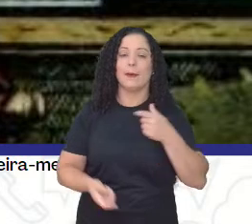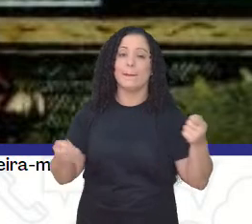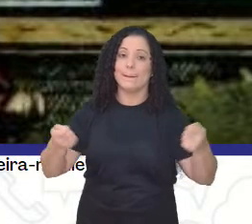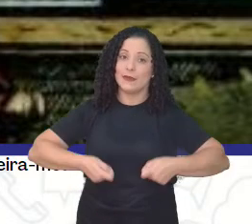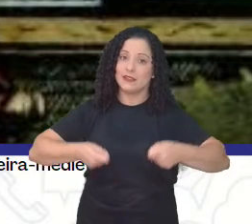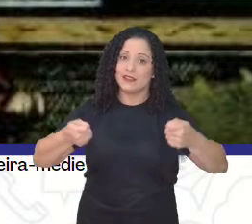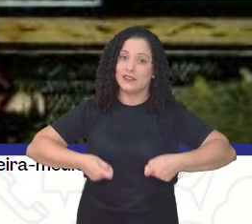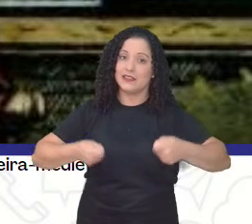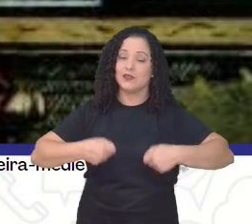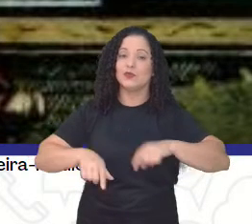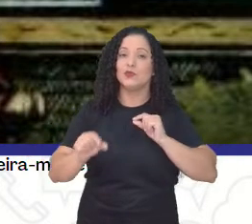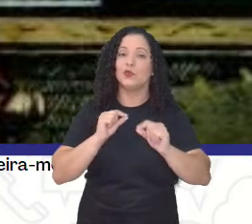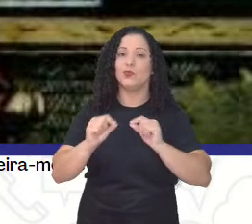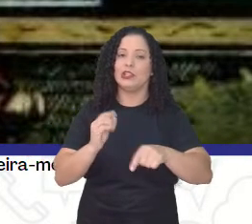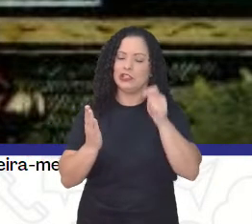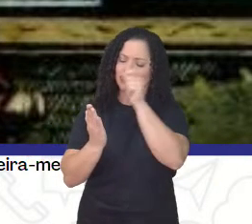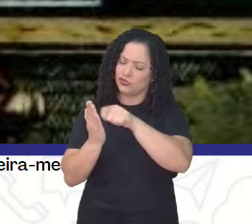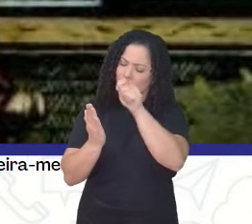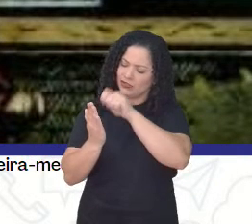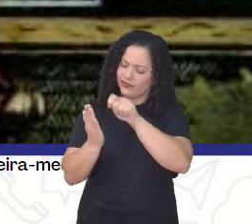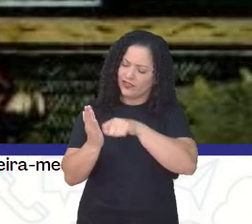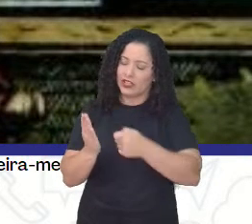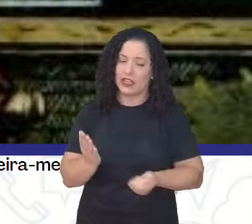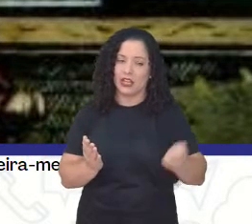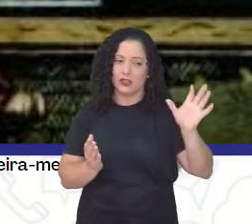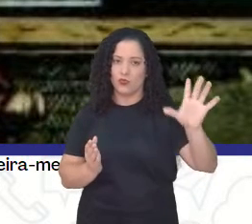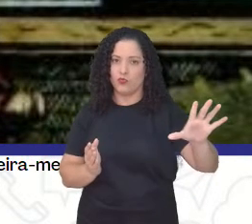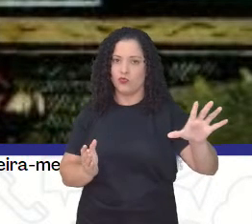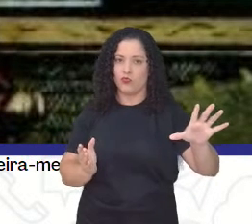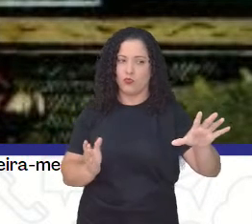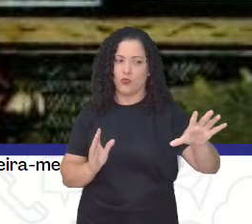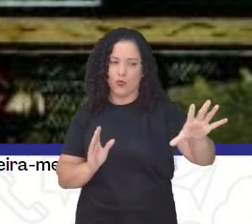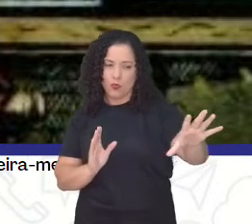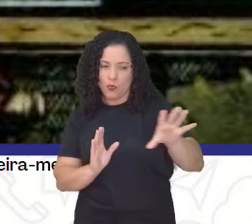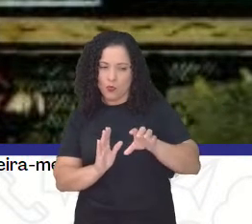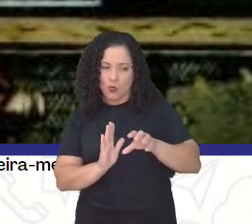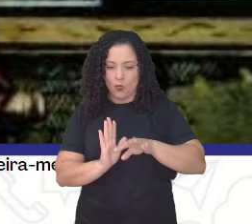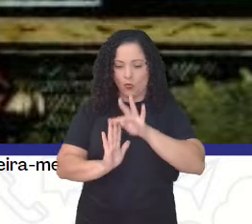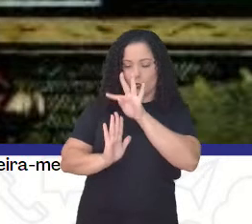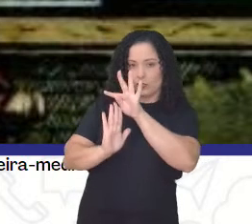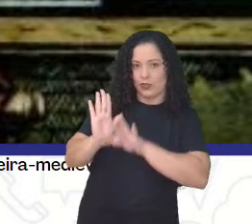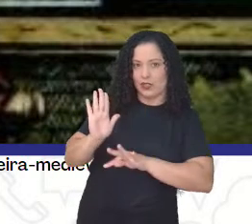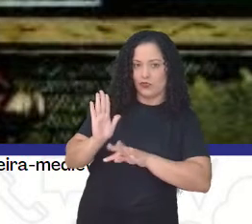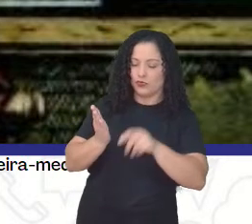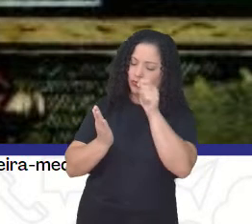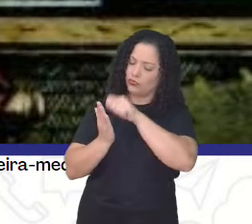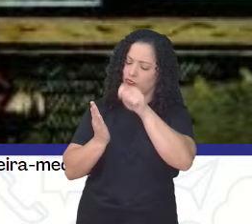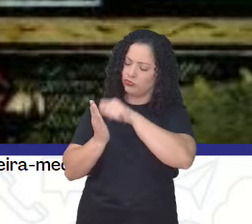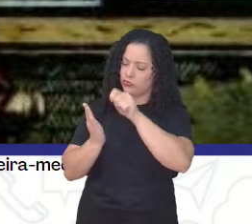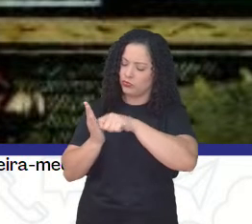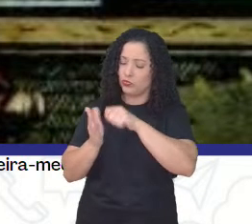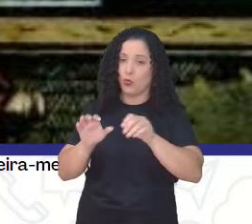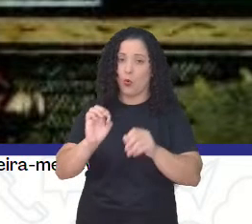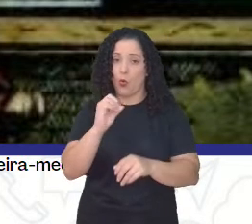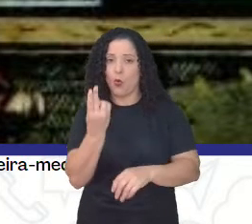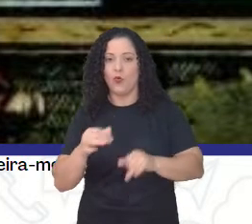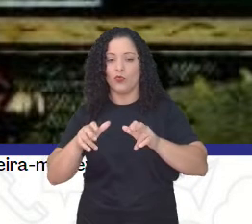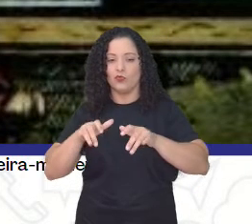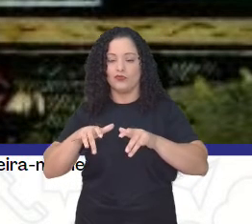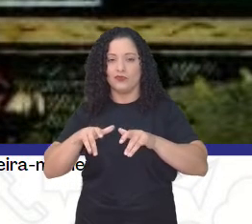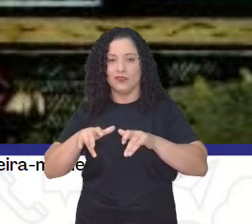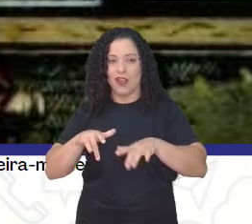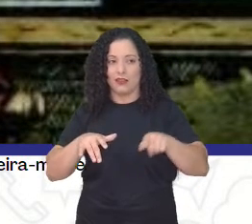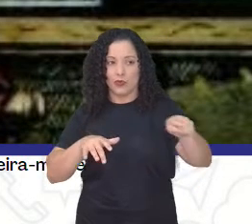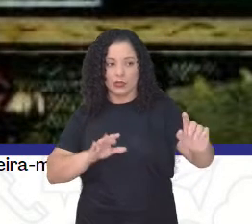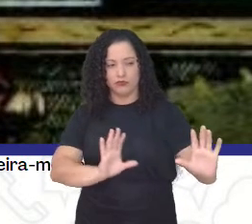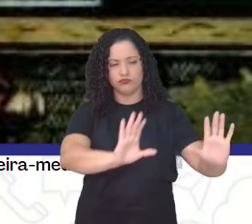né, transcrever alguma coisa de um livro, né, para um texto, né, escrito digitado no computador. Então o suporte